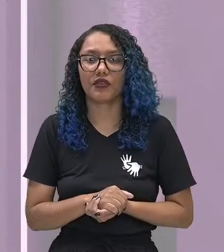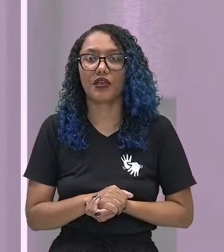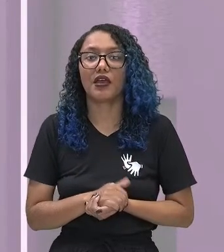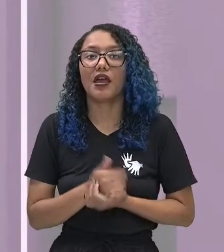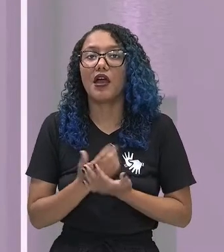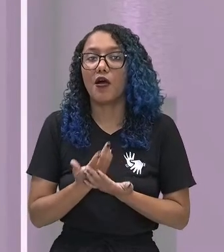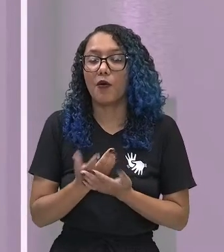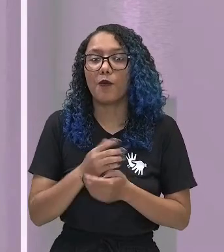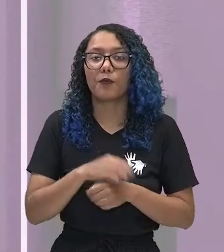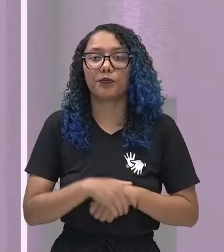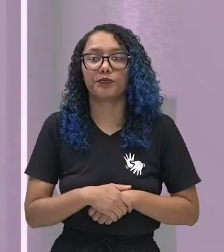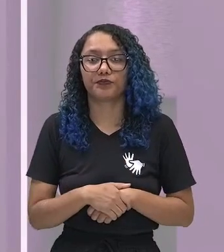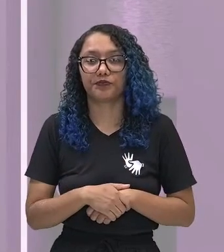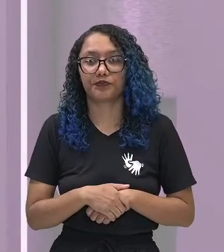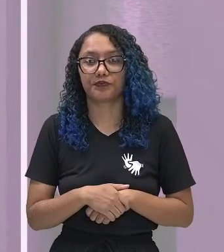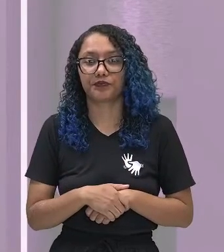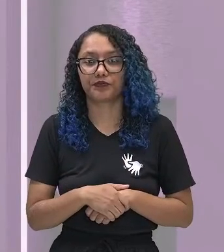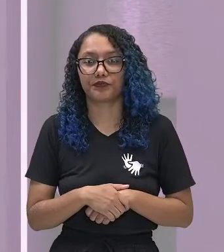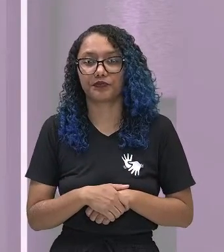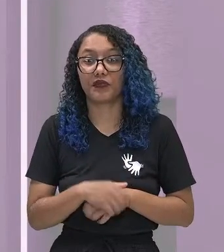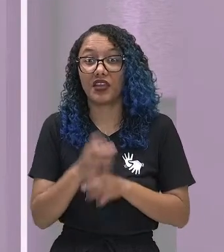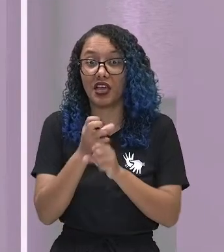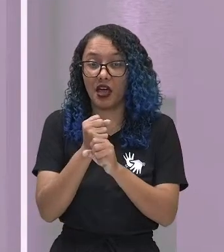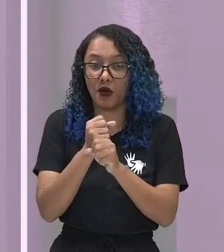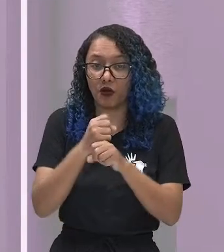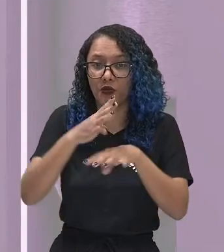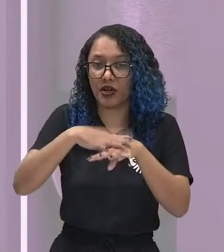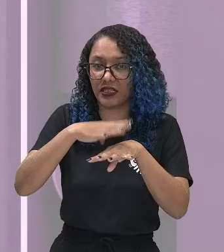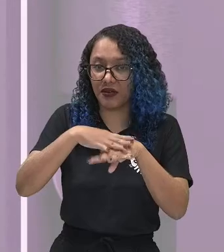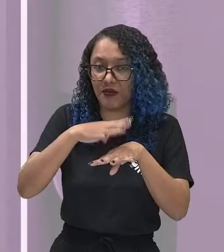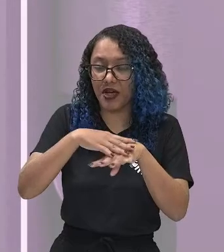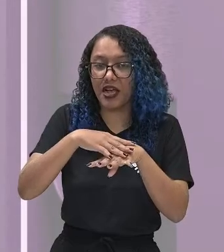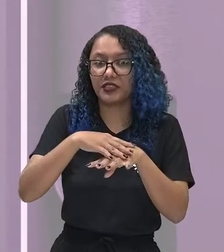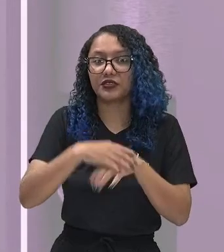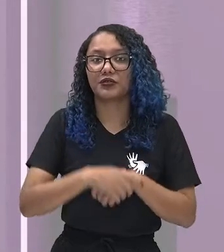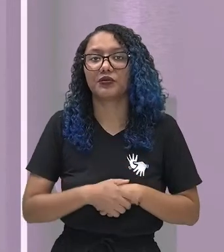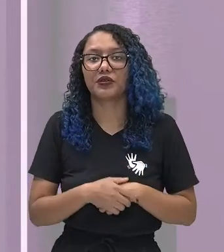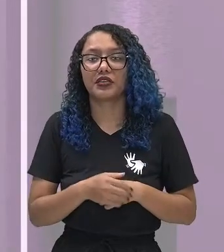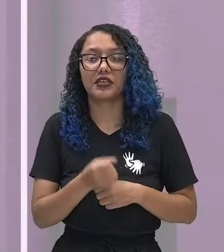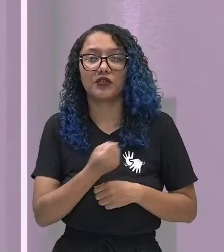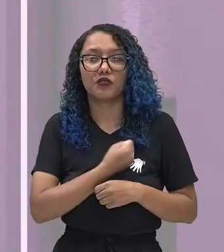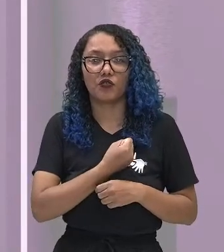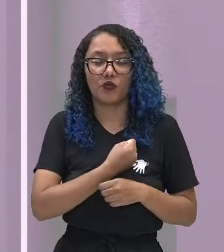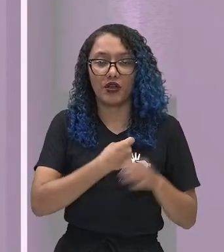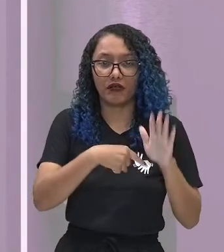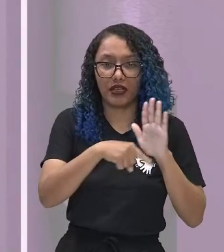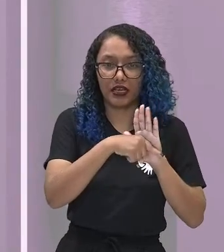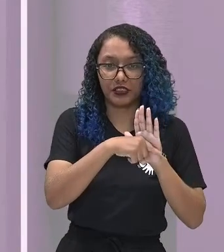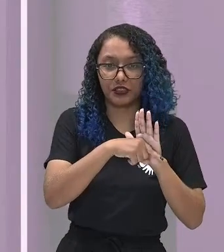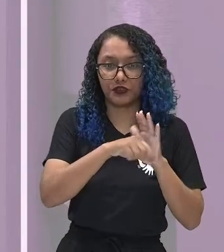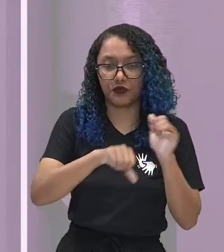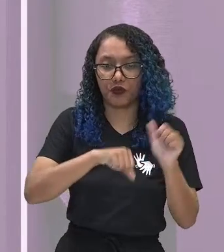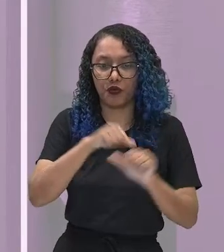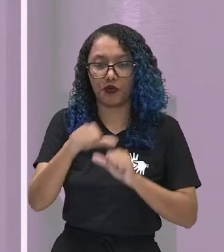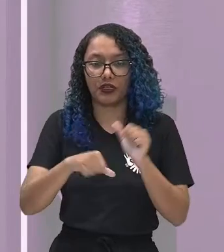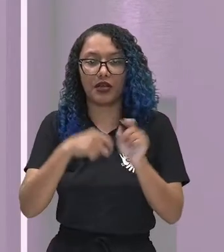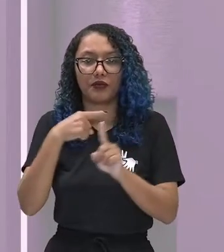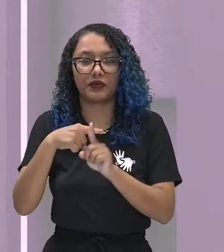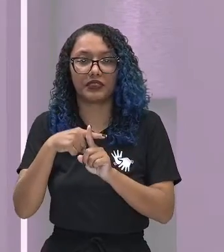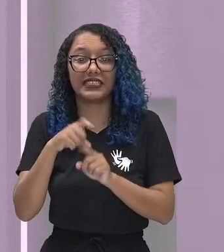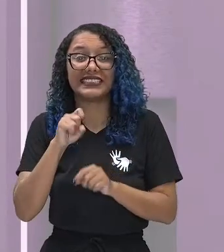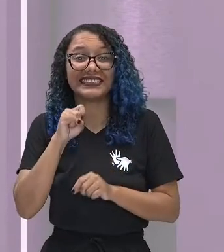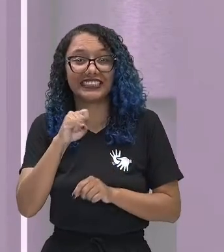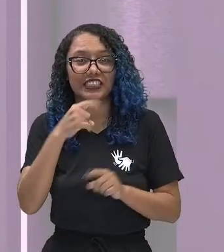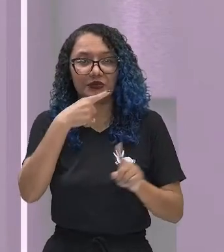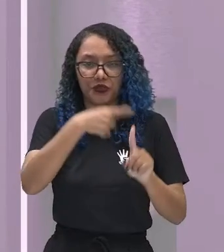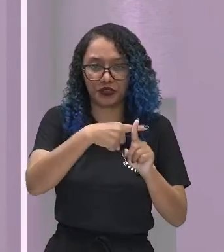que transforma todo valor em positivo. Quer dizer, então, se o valor já é positivo, ele continuará